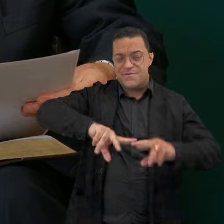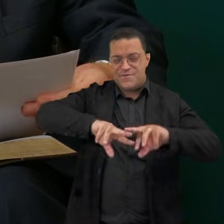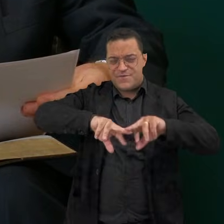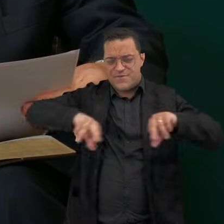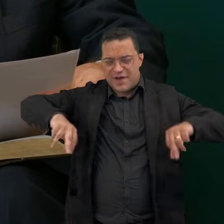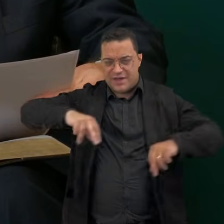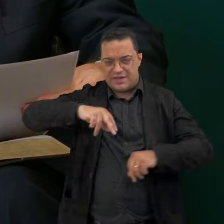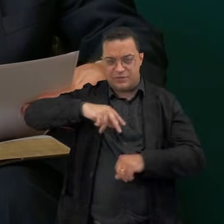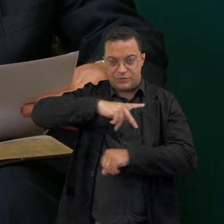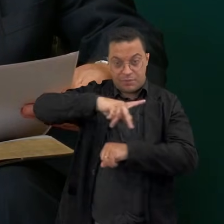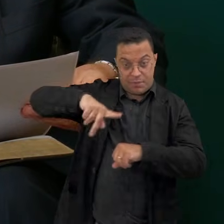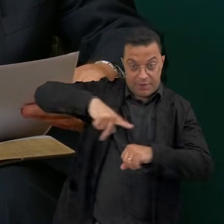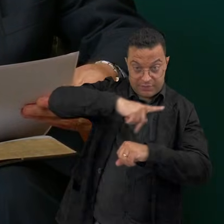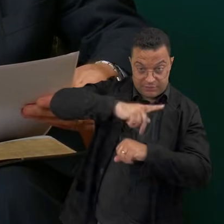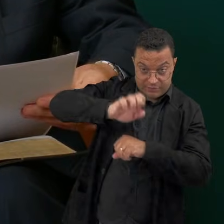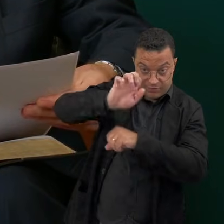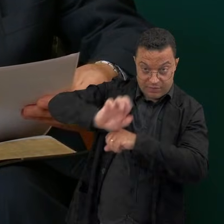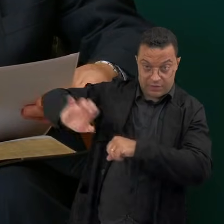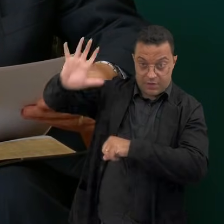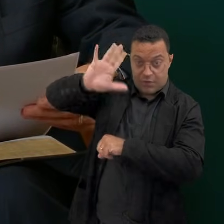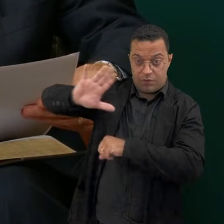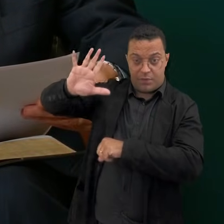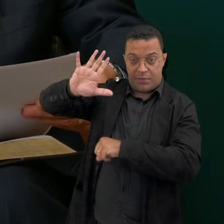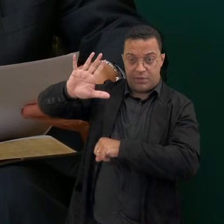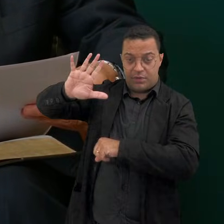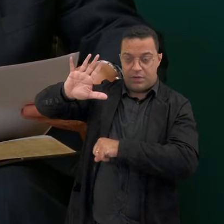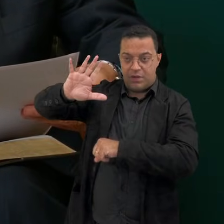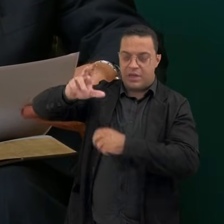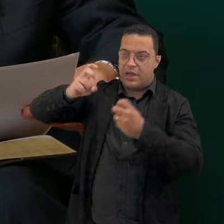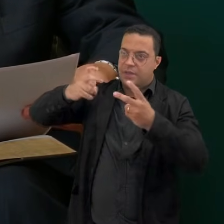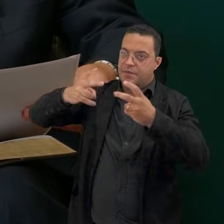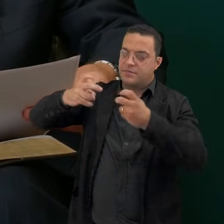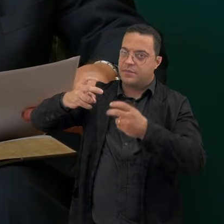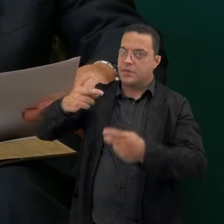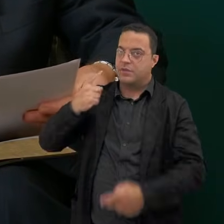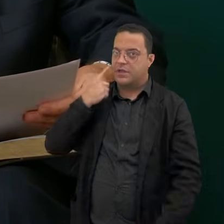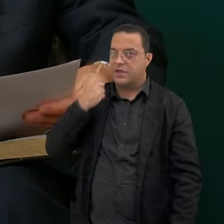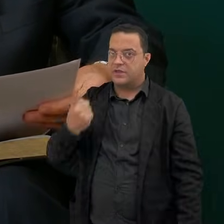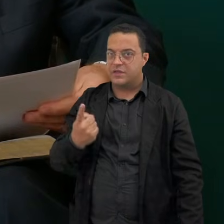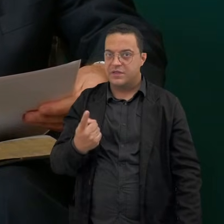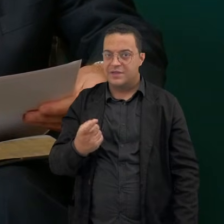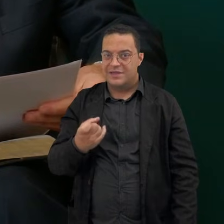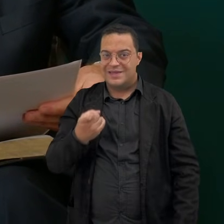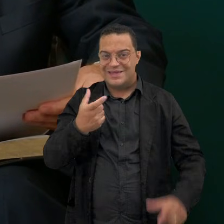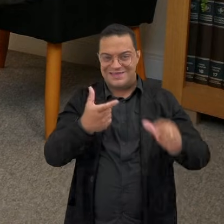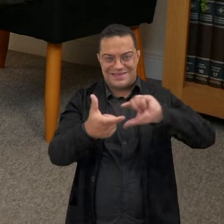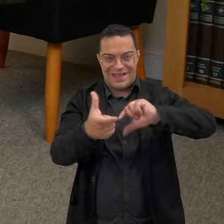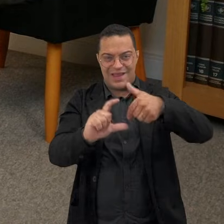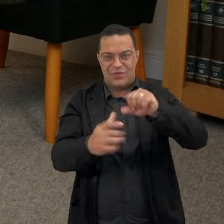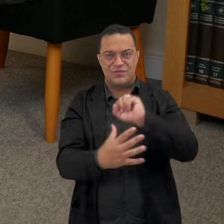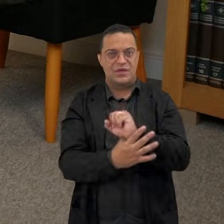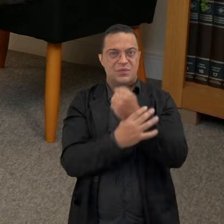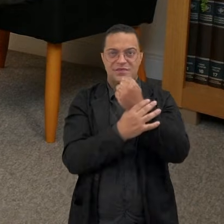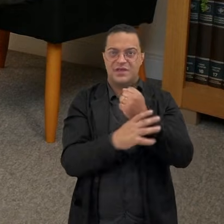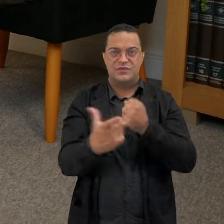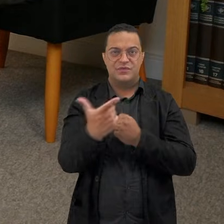que não havia lugar seguro nenhum para os judeus que não fosse eles voltarem para a sua própria terra. E foi nós estamos